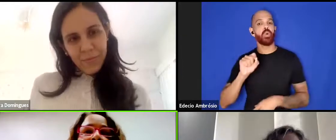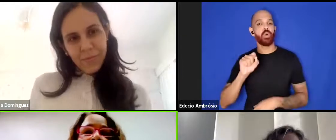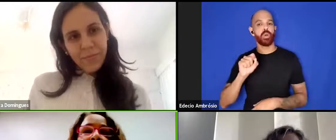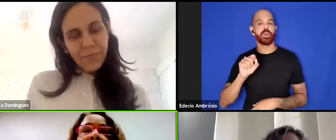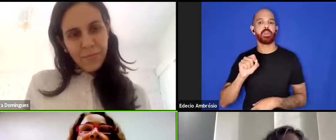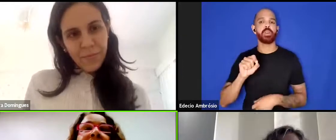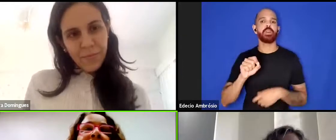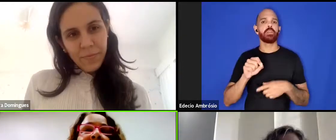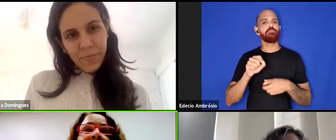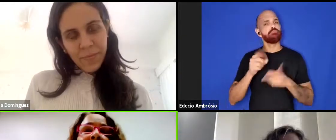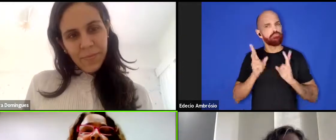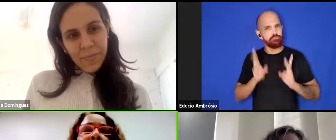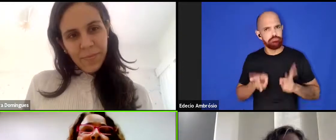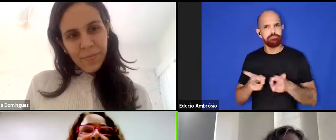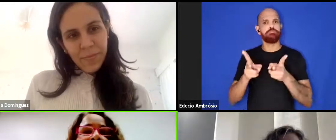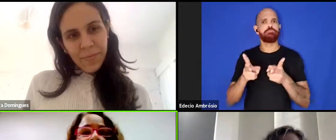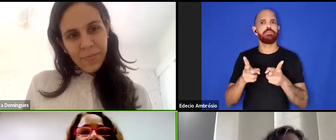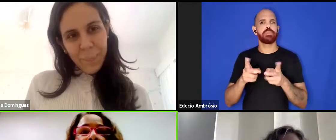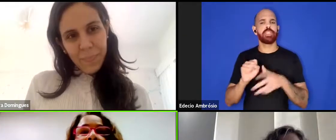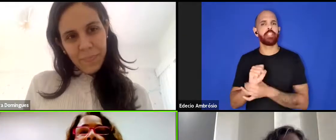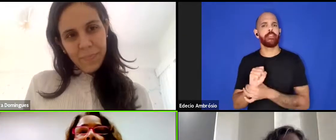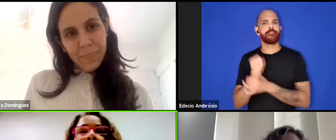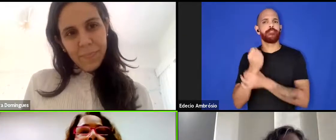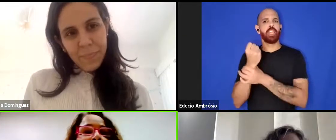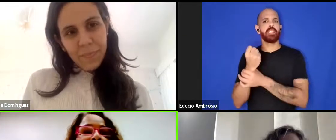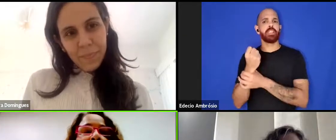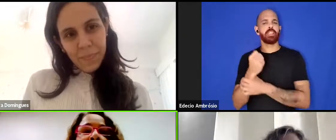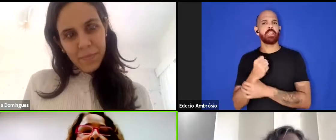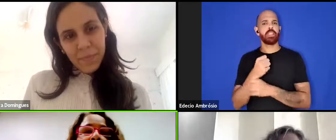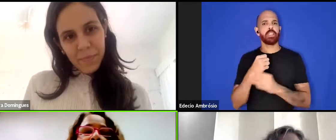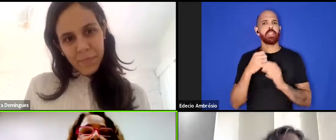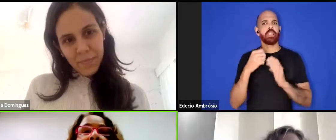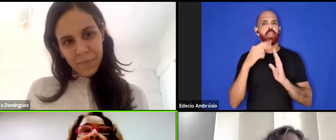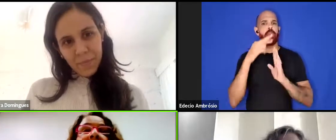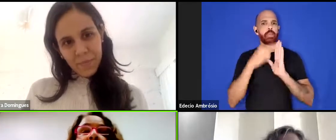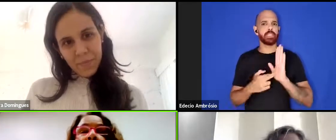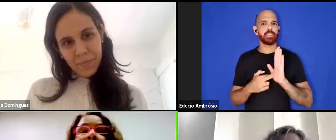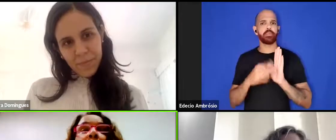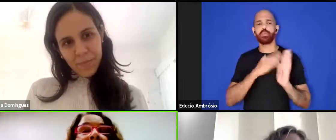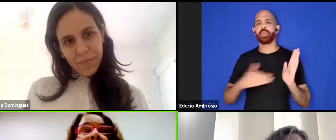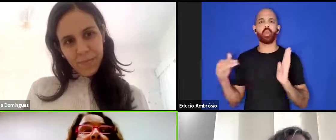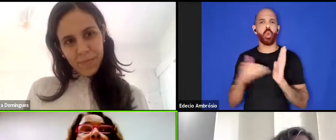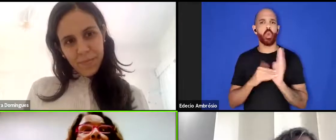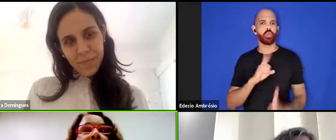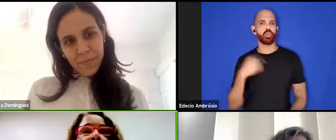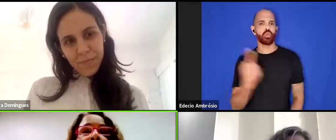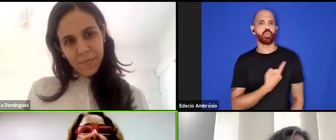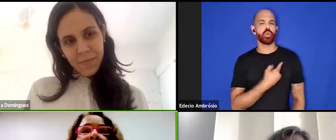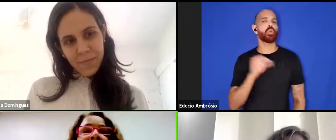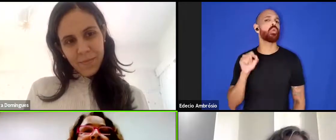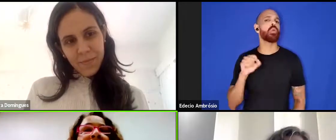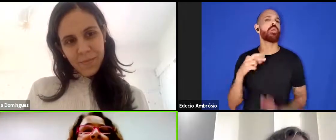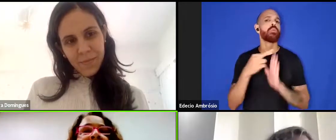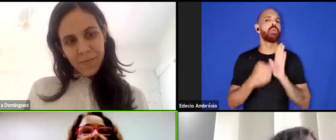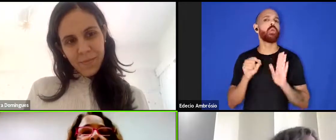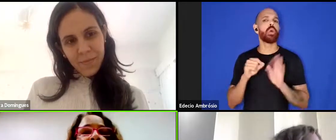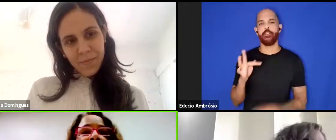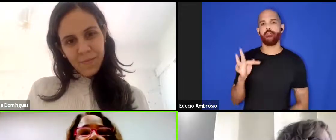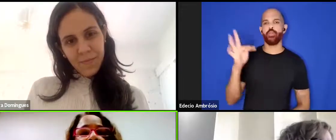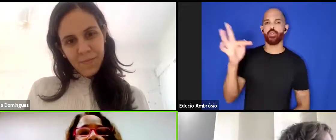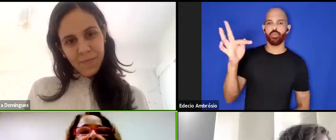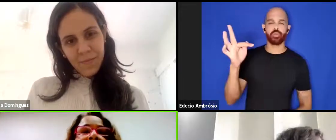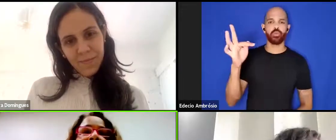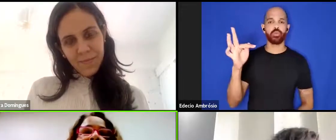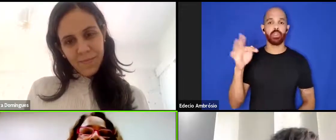em nenhum momento de defender um princípio para todos nós, que é o princípio do futuro, de que a ciência